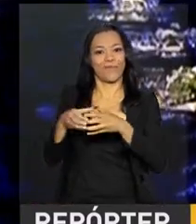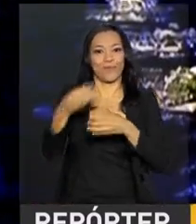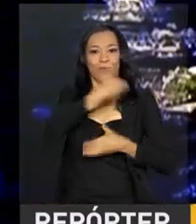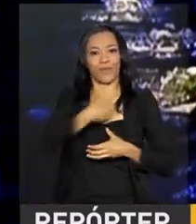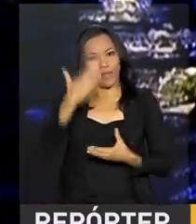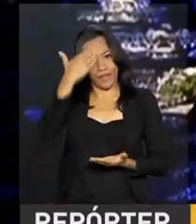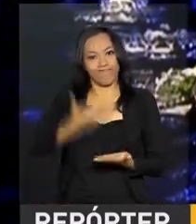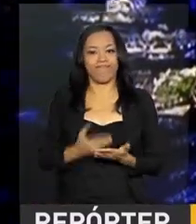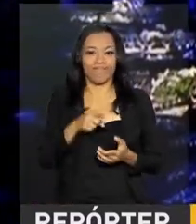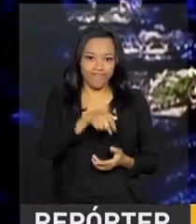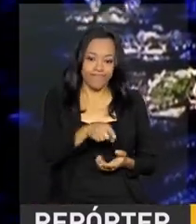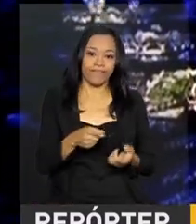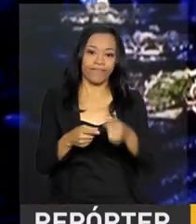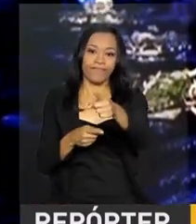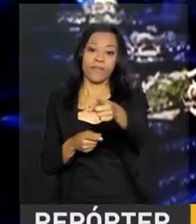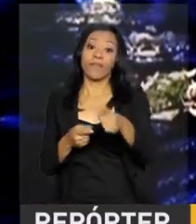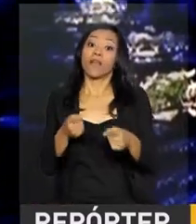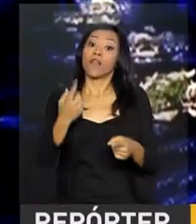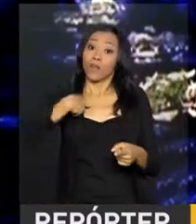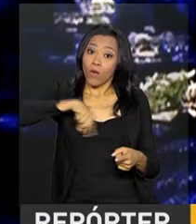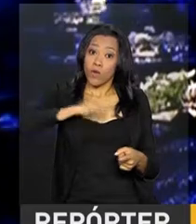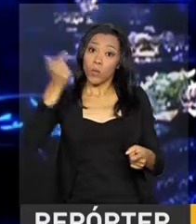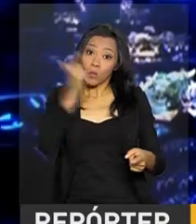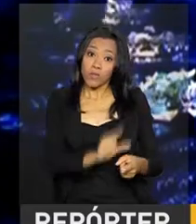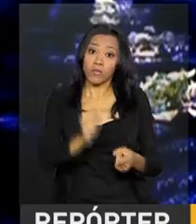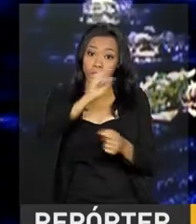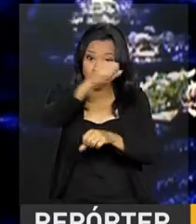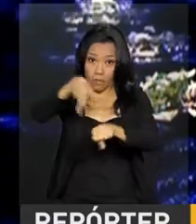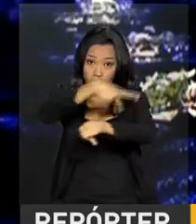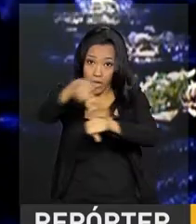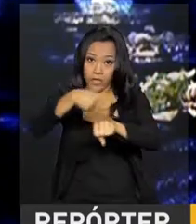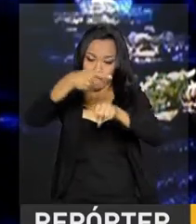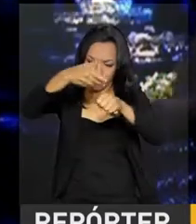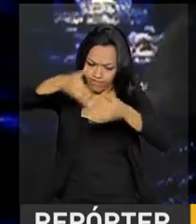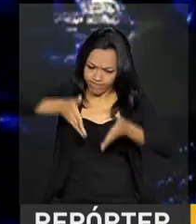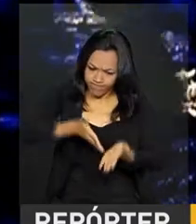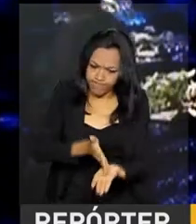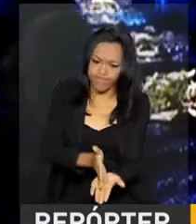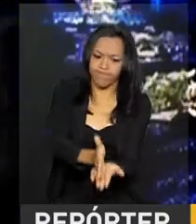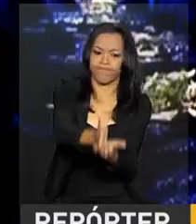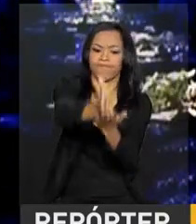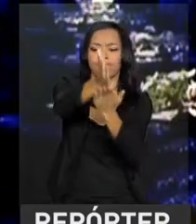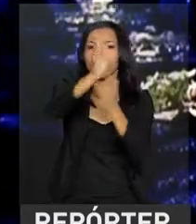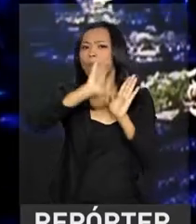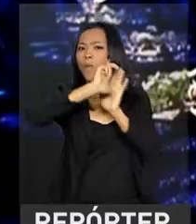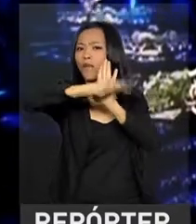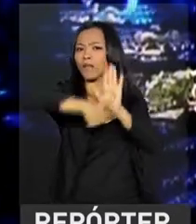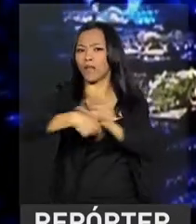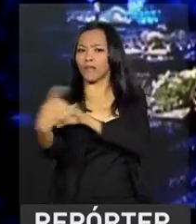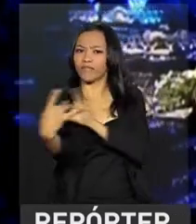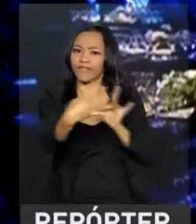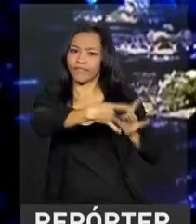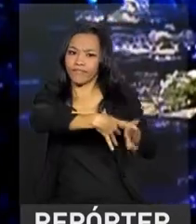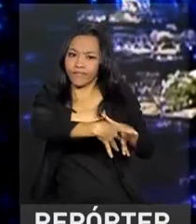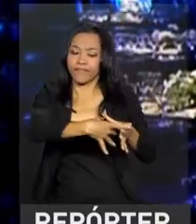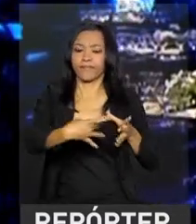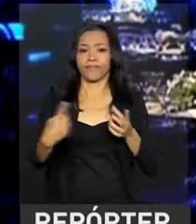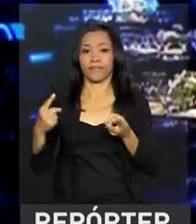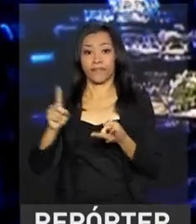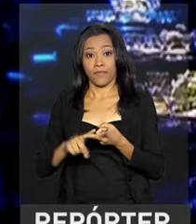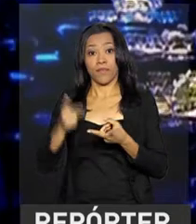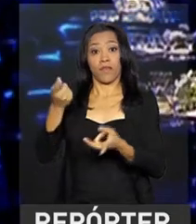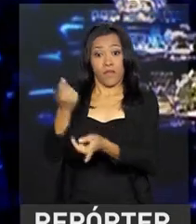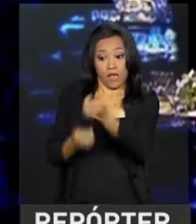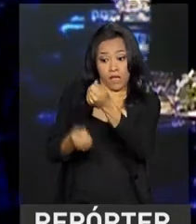de que nós colocamos o Brasil nos trilhos, que a recessão está ficando para trás, os indicadores macroeconômicos